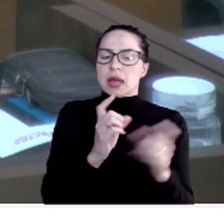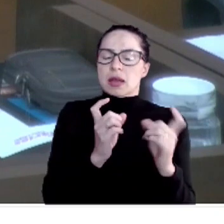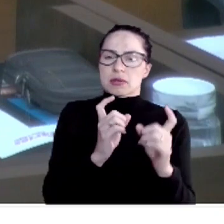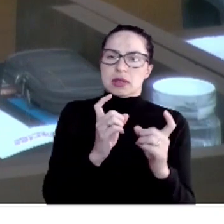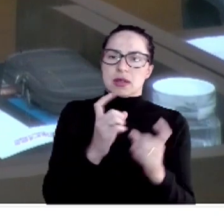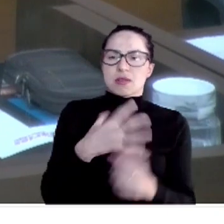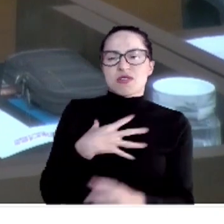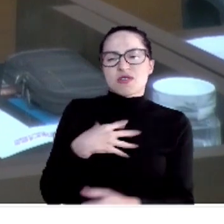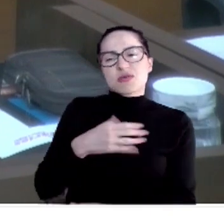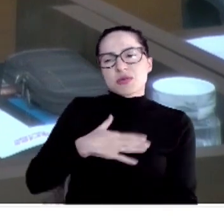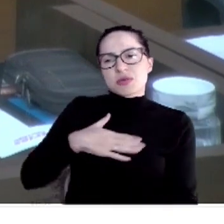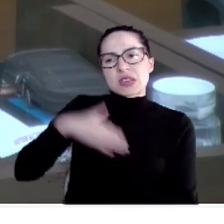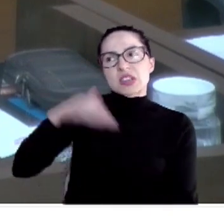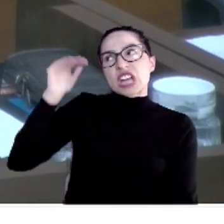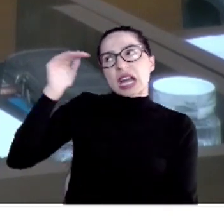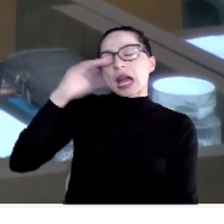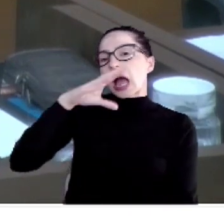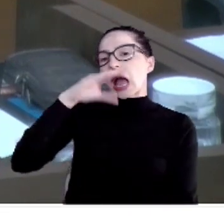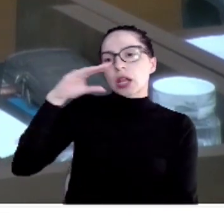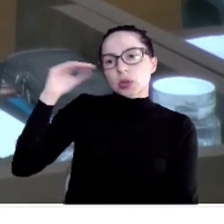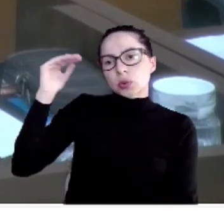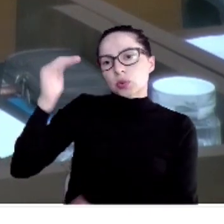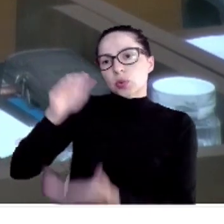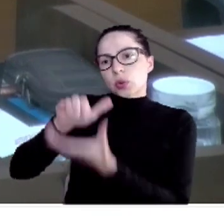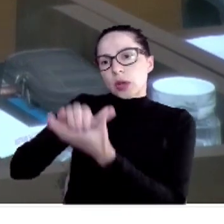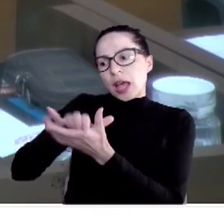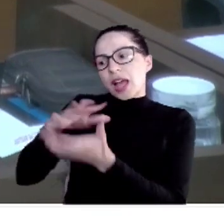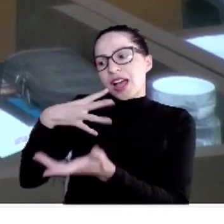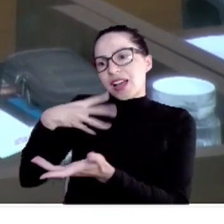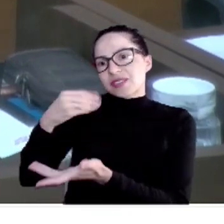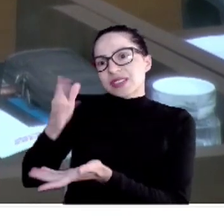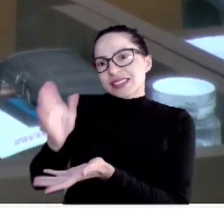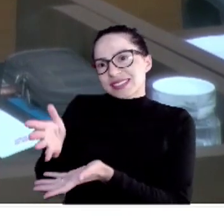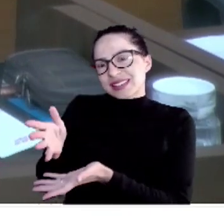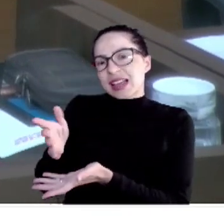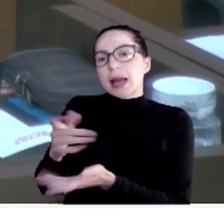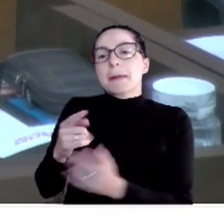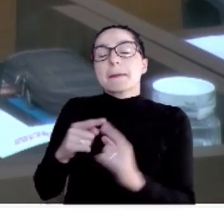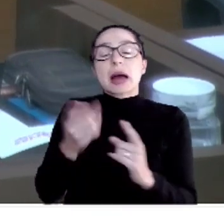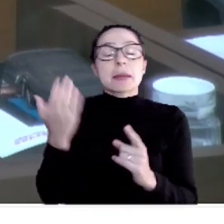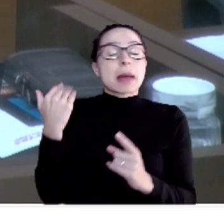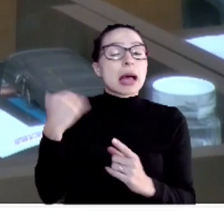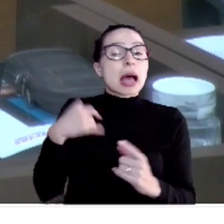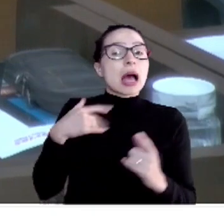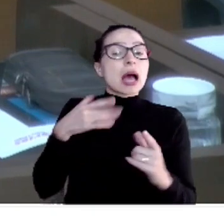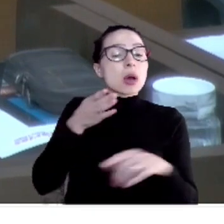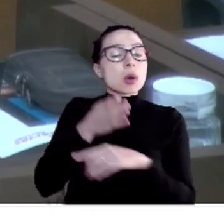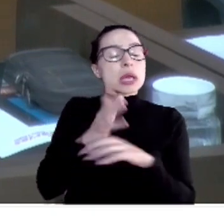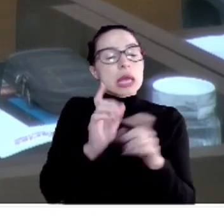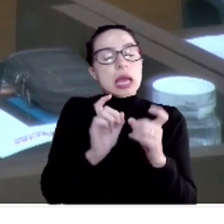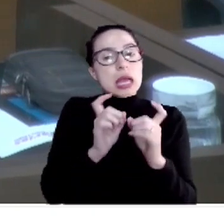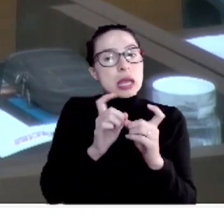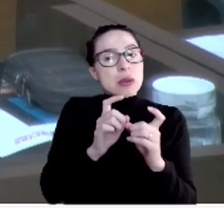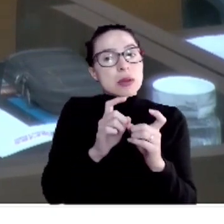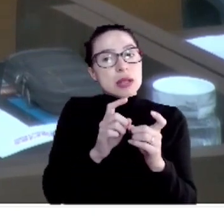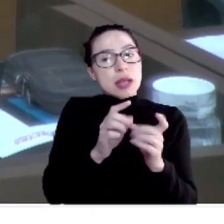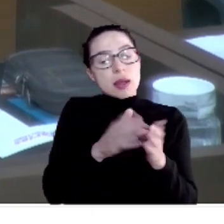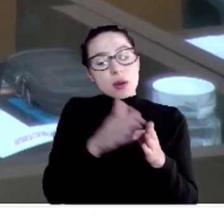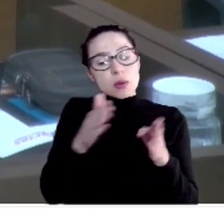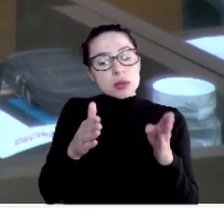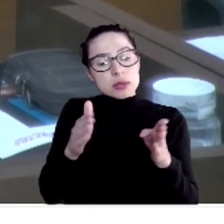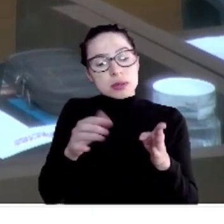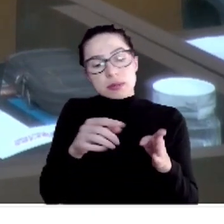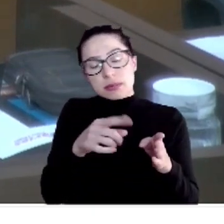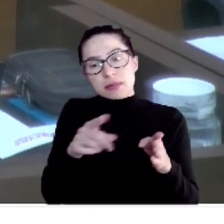casados, já pai de família, mas em reunião que eu ia, já na geração deles, e a gente